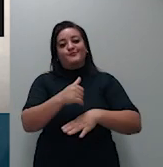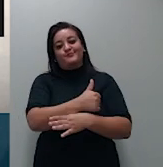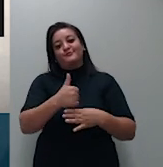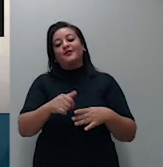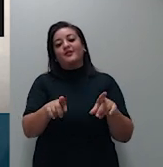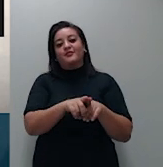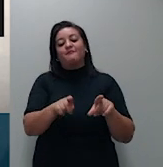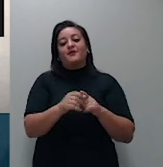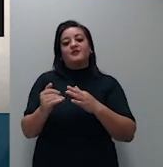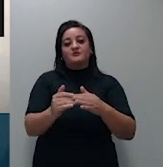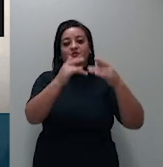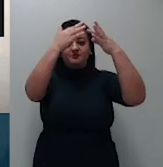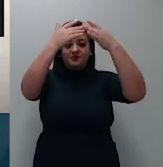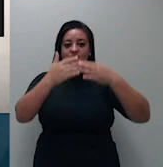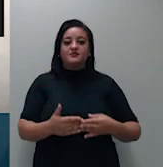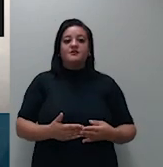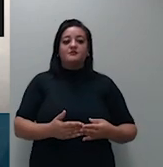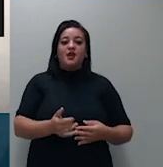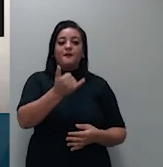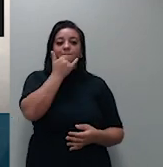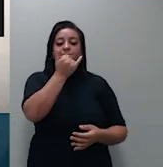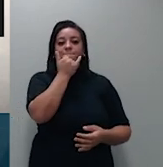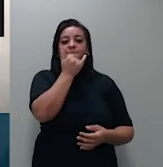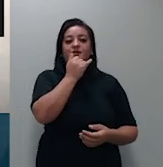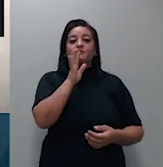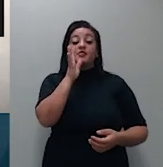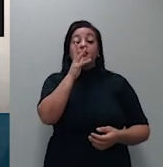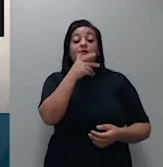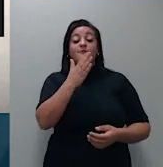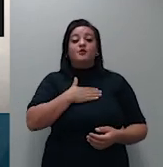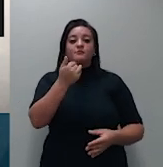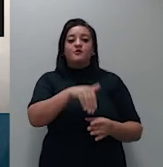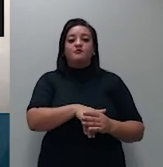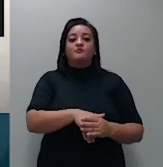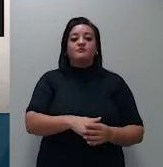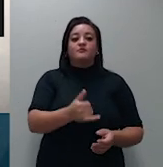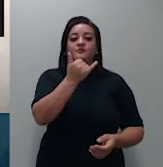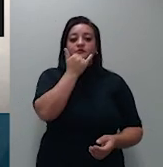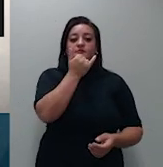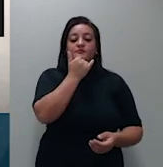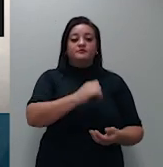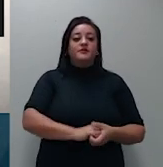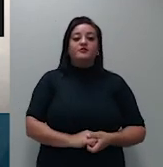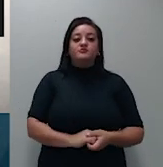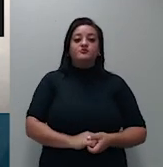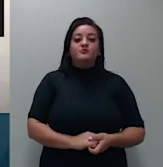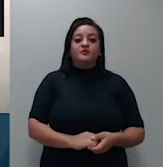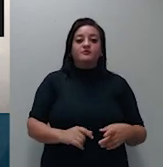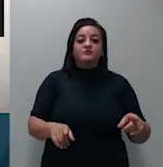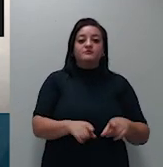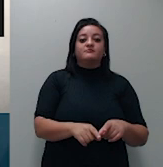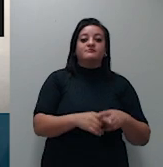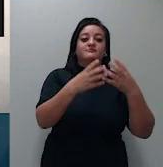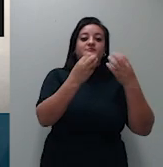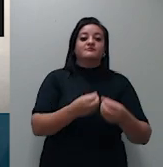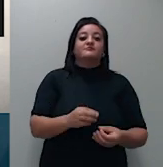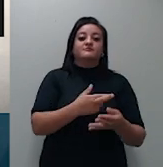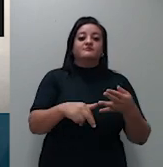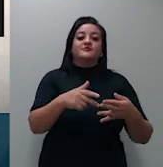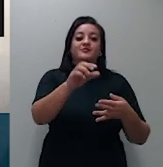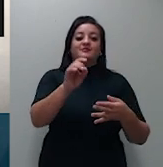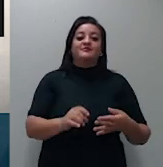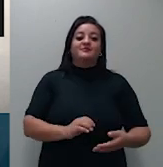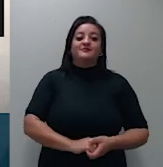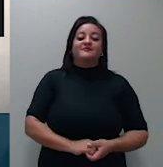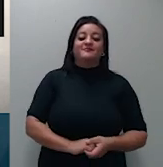exposto à presidência dos votos desculpas pela atenção do voto eu e o nego provimento ao recurso especial e